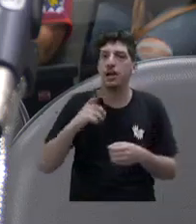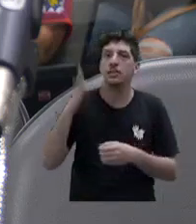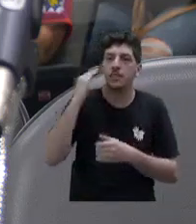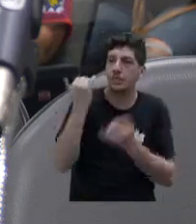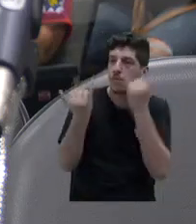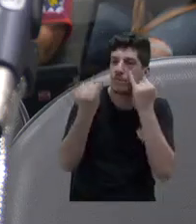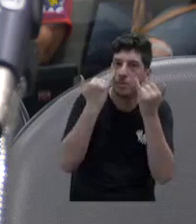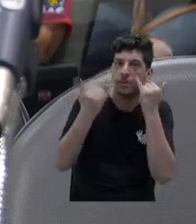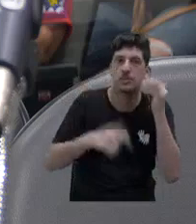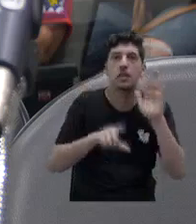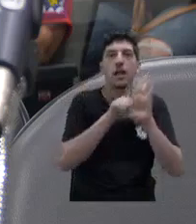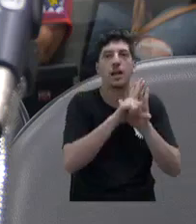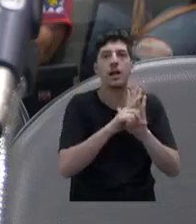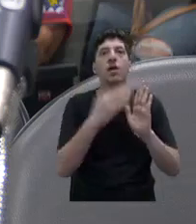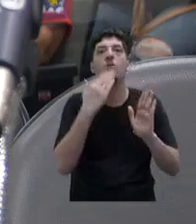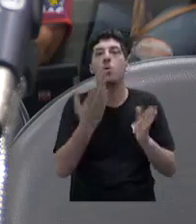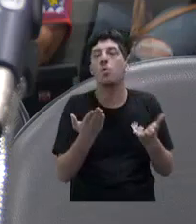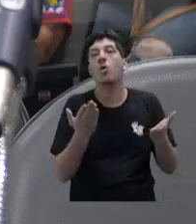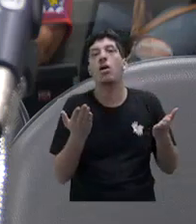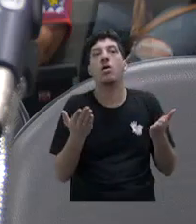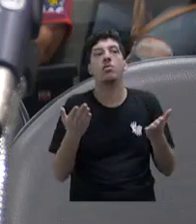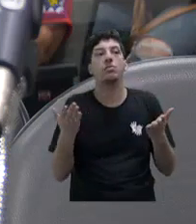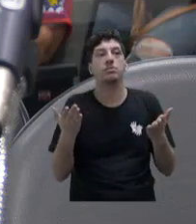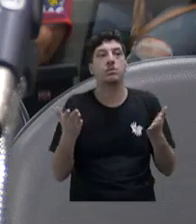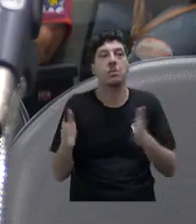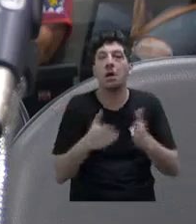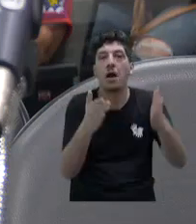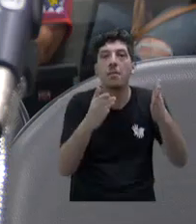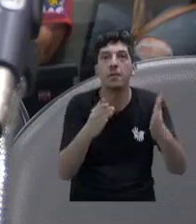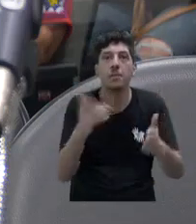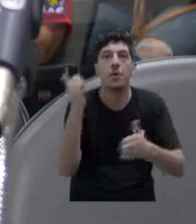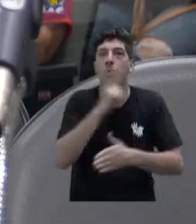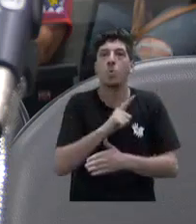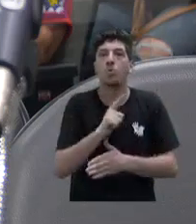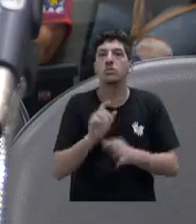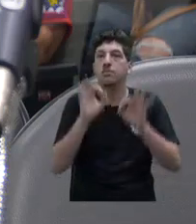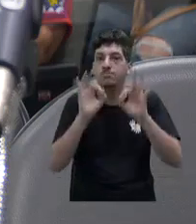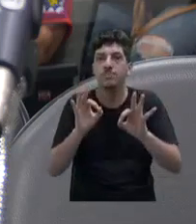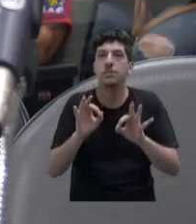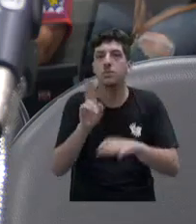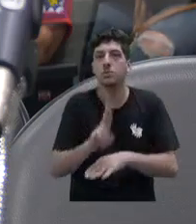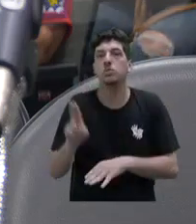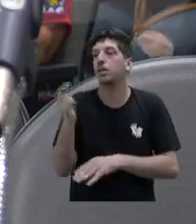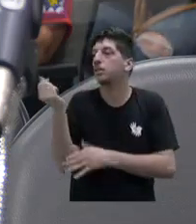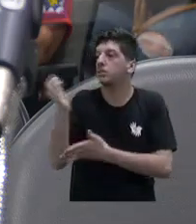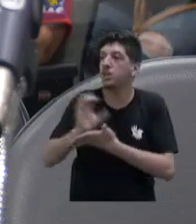da lei, de quais são os caminhos para que eles consigam operacionalizar?